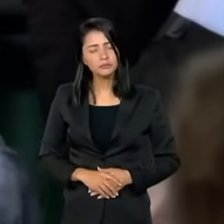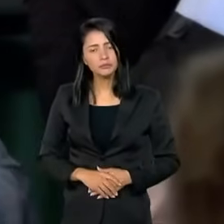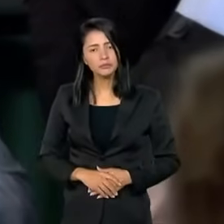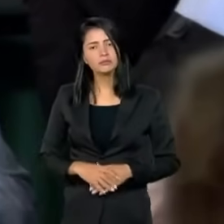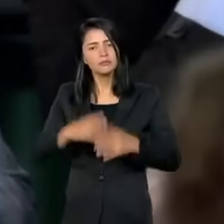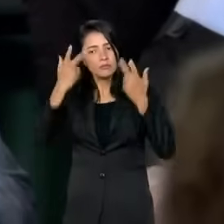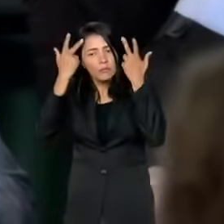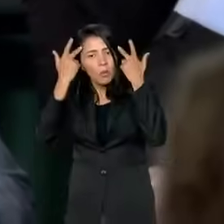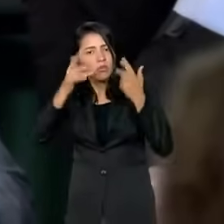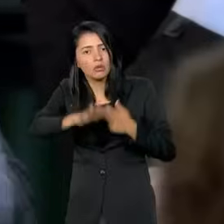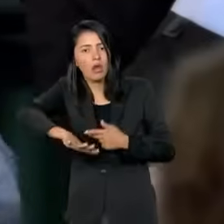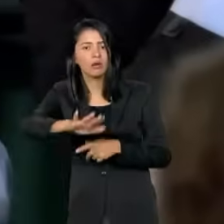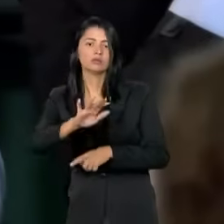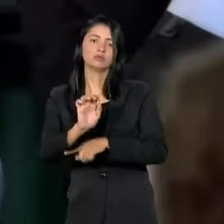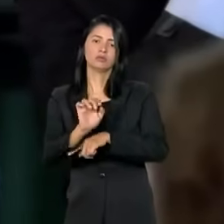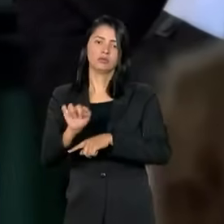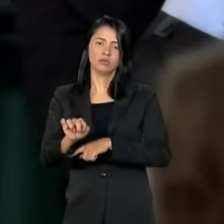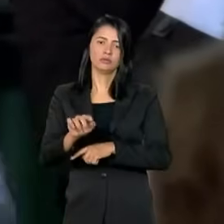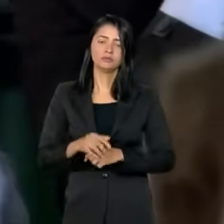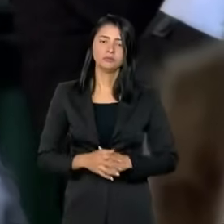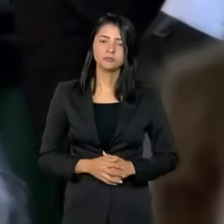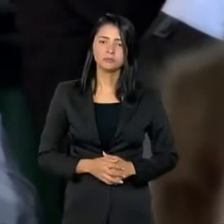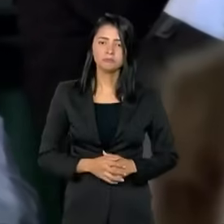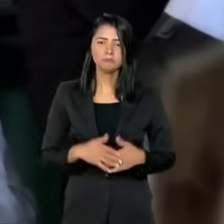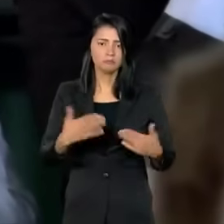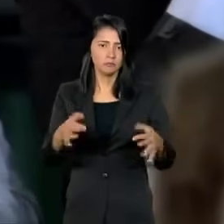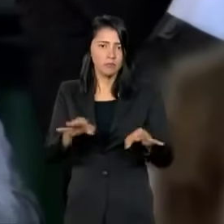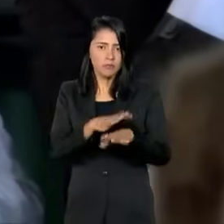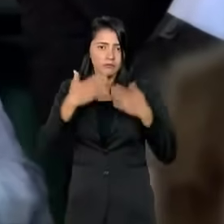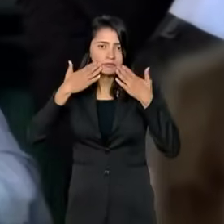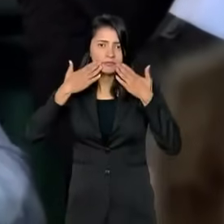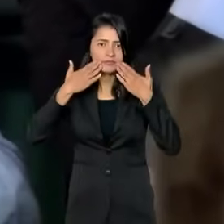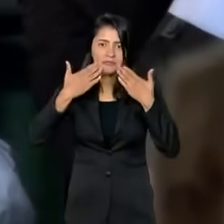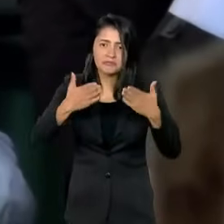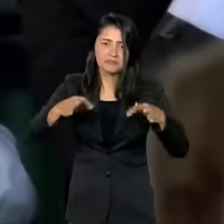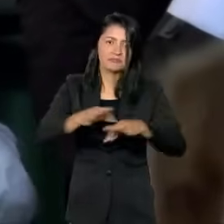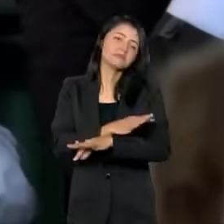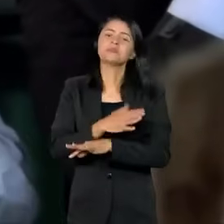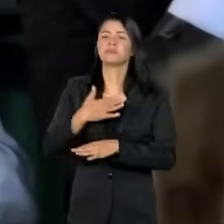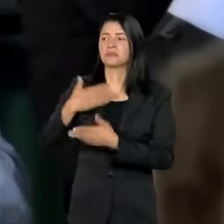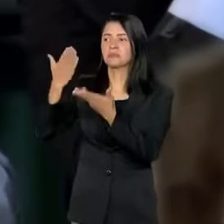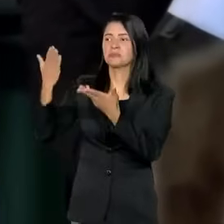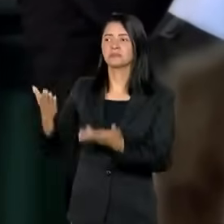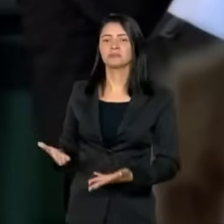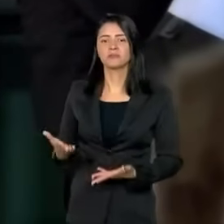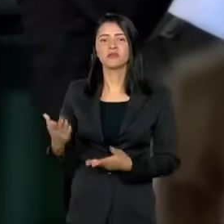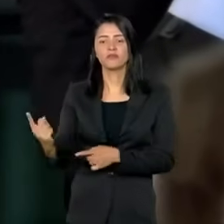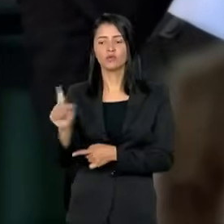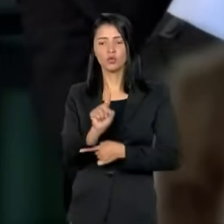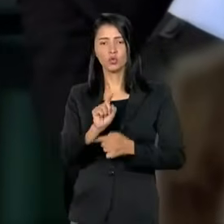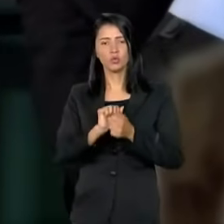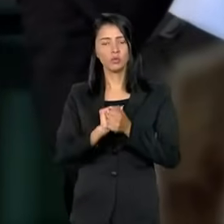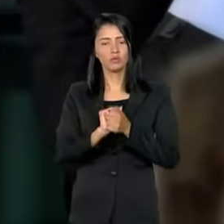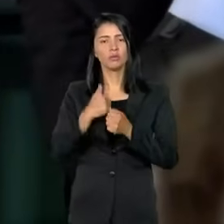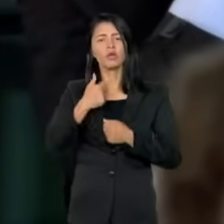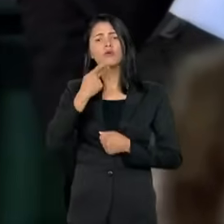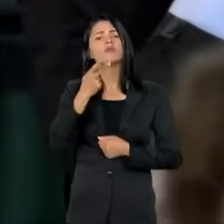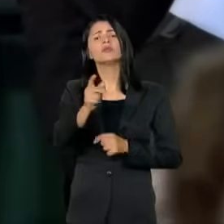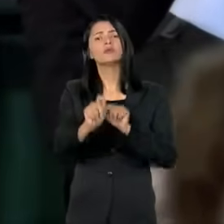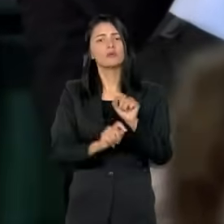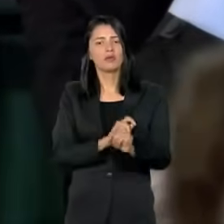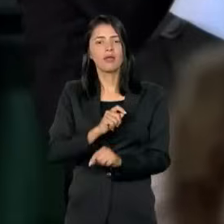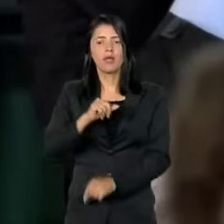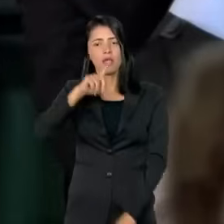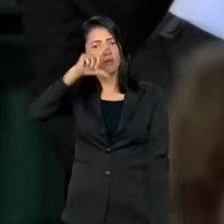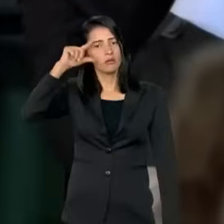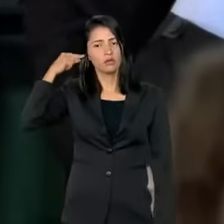a normalidade. Bem, feita a apresentação da minha bancada que vem comigo, quero lhe dizer que a Janja